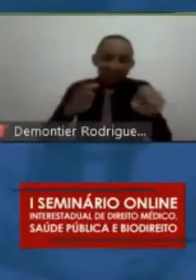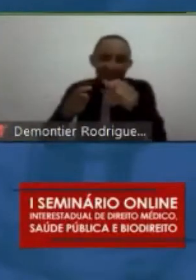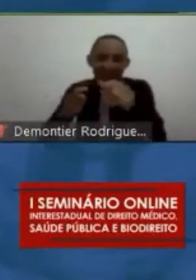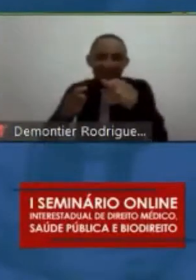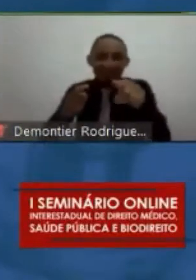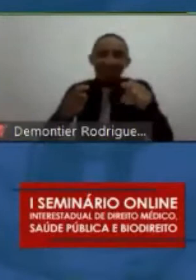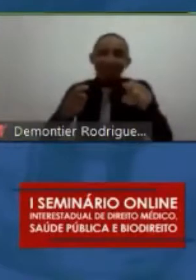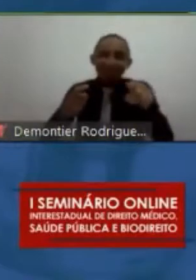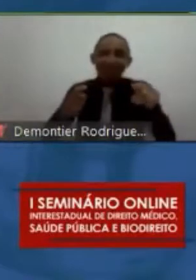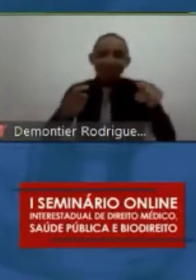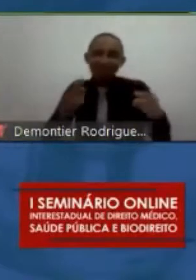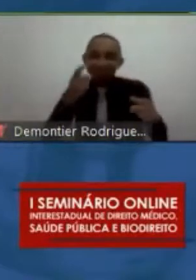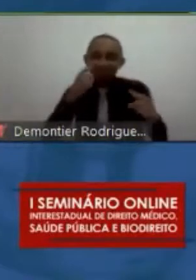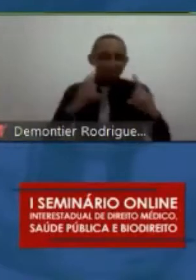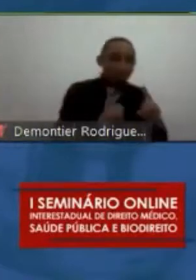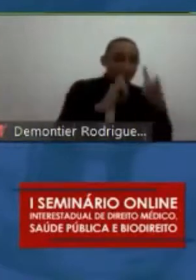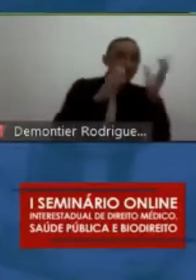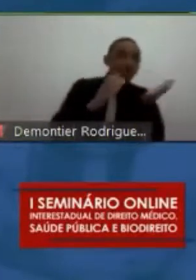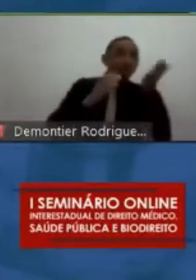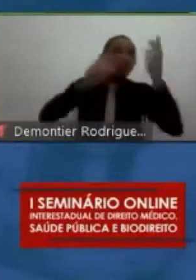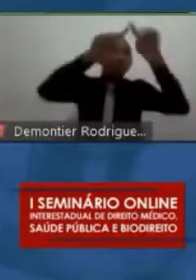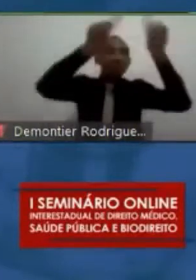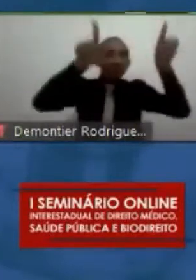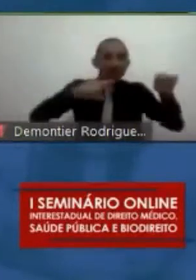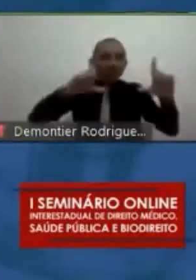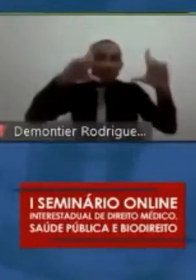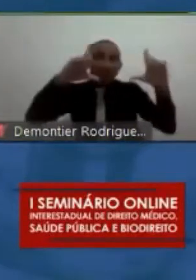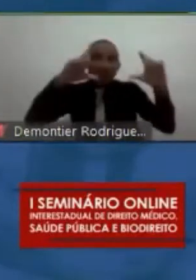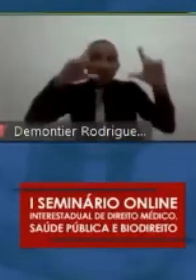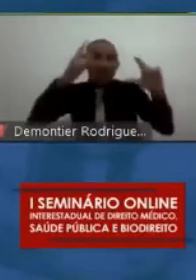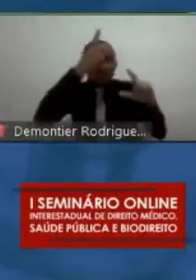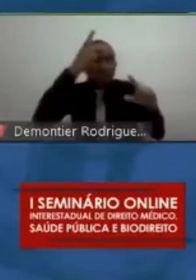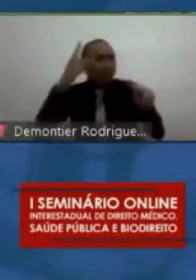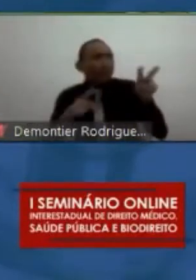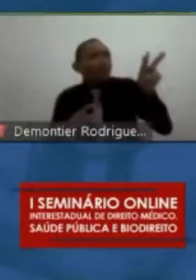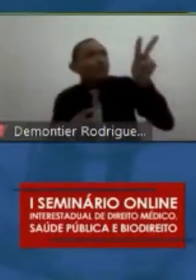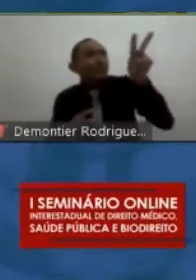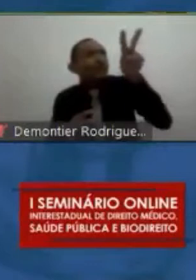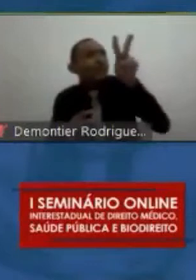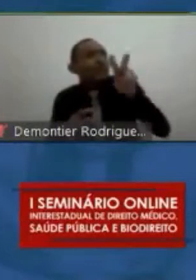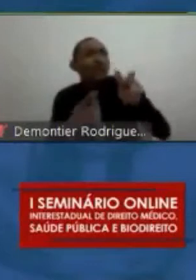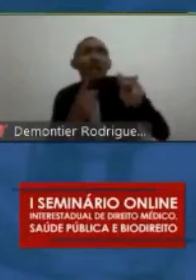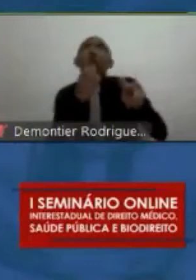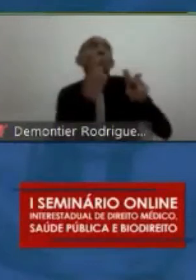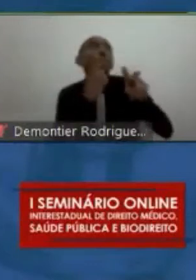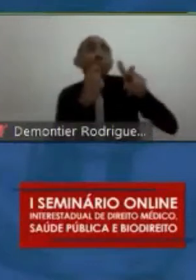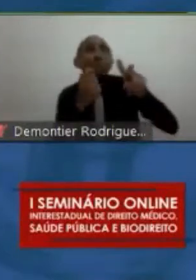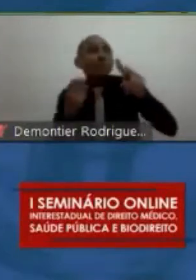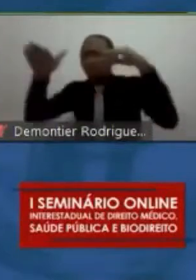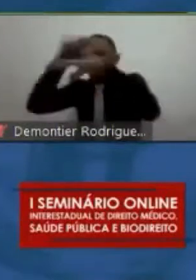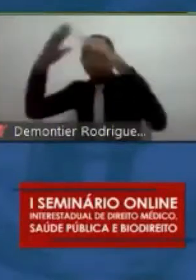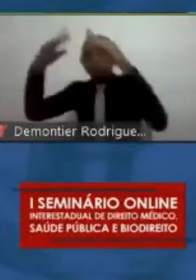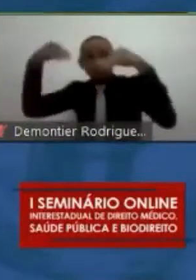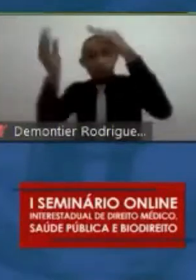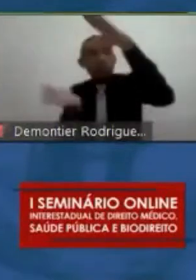desses elevadores de prédio, né, onde você nota que a população está vendo que os estoques de sangue foram reduzidos. Então, é